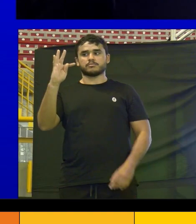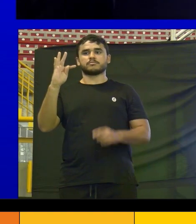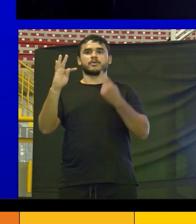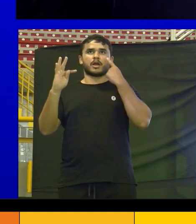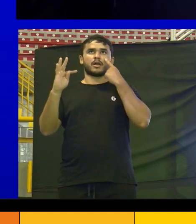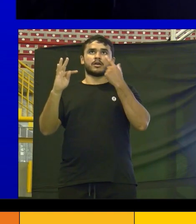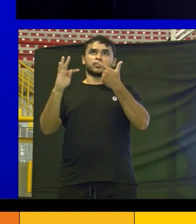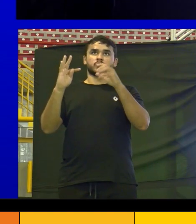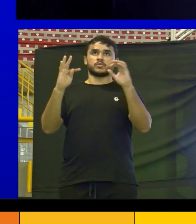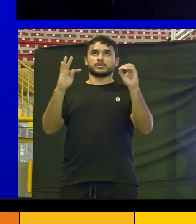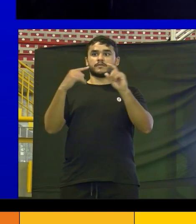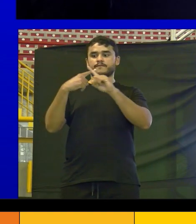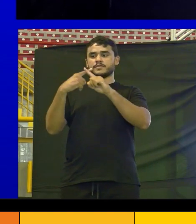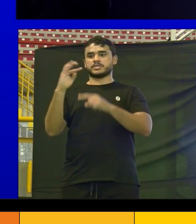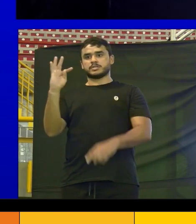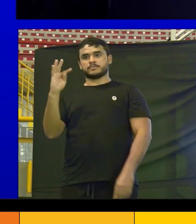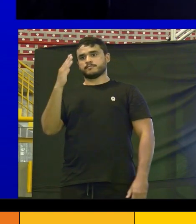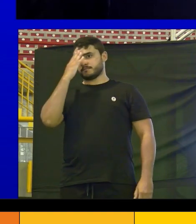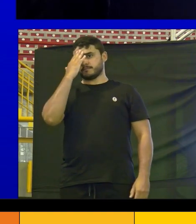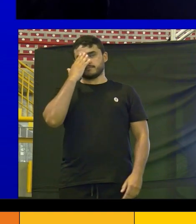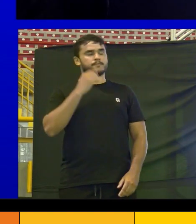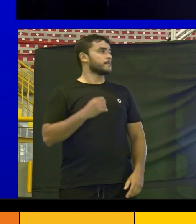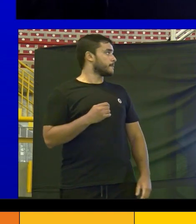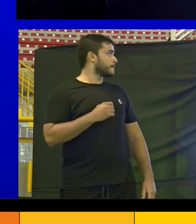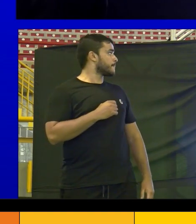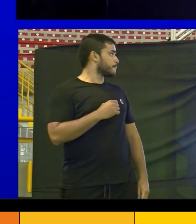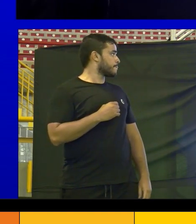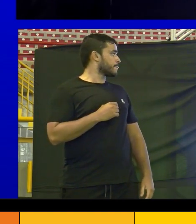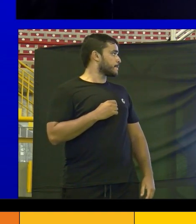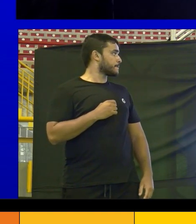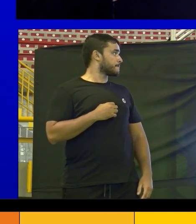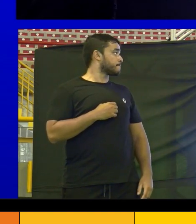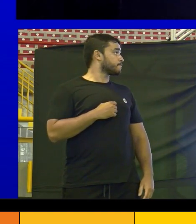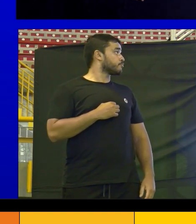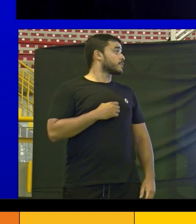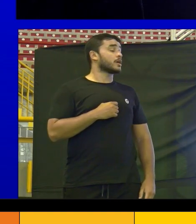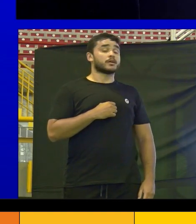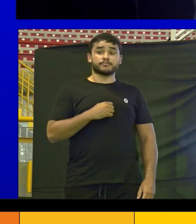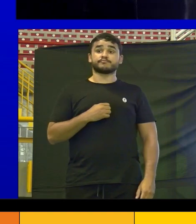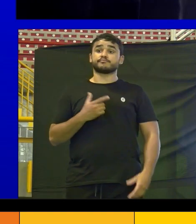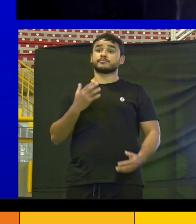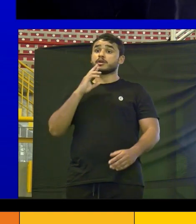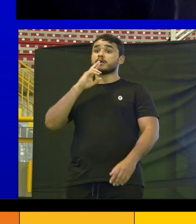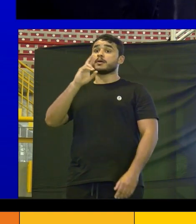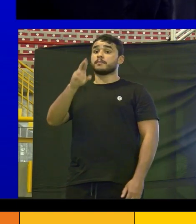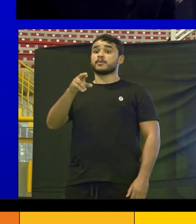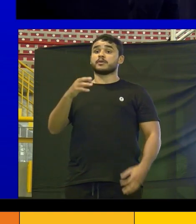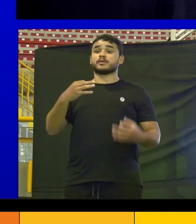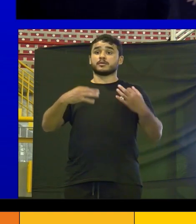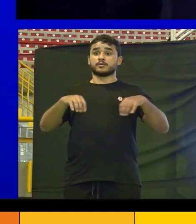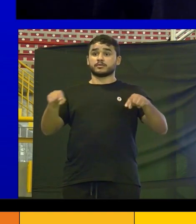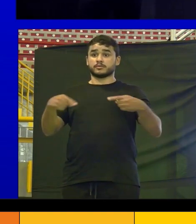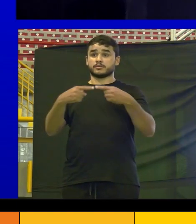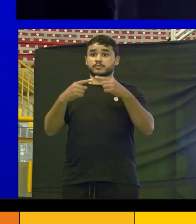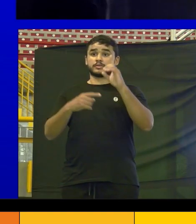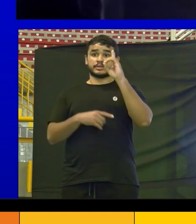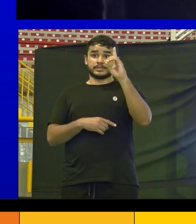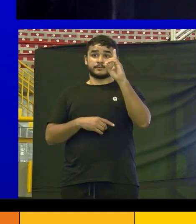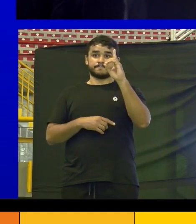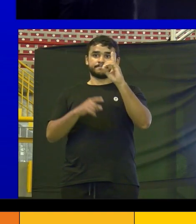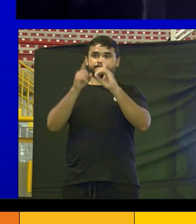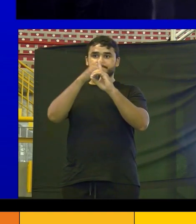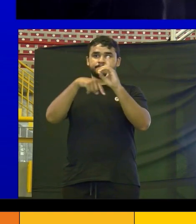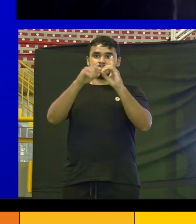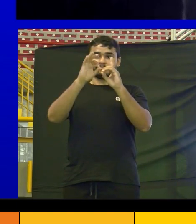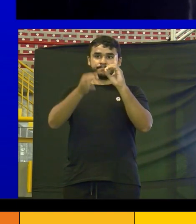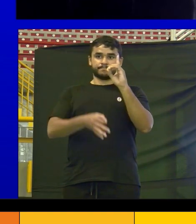gente já tinha dito, ele é o coeficiente linear menos 1000. Portanto, a opção correta era a letra D. E aí eu